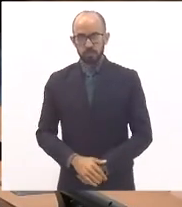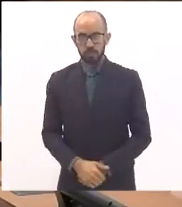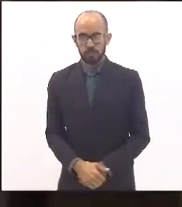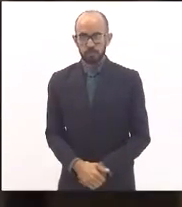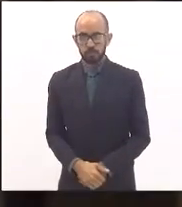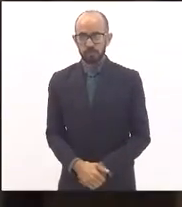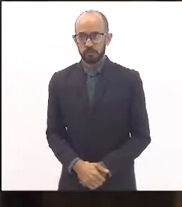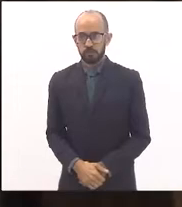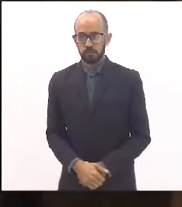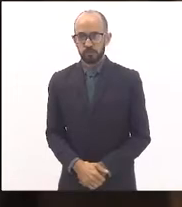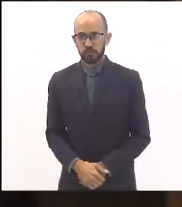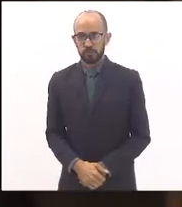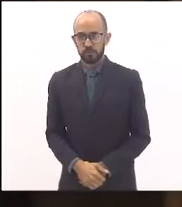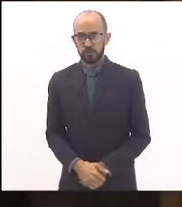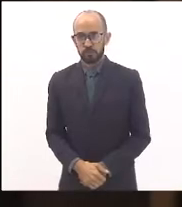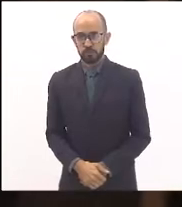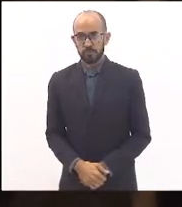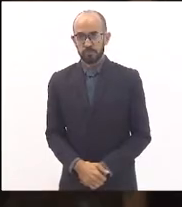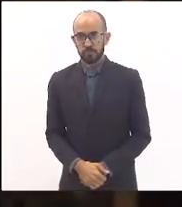E aí